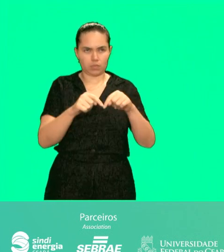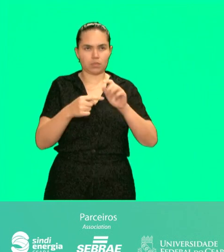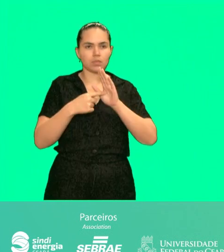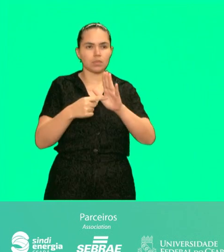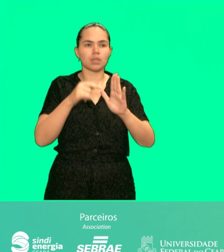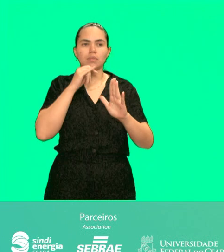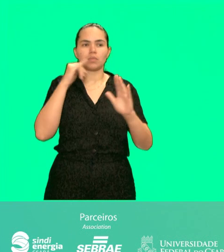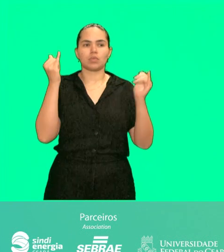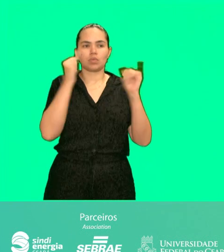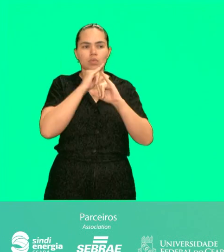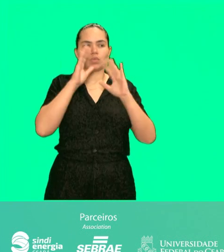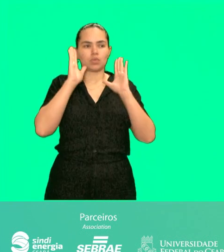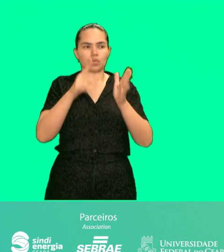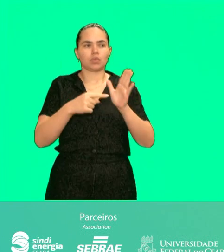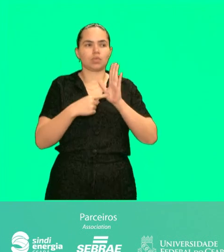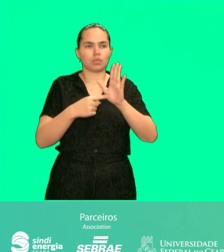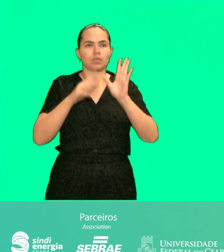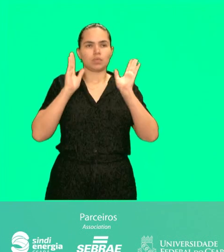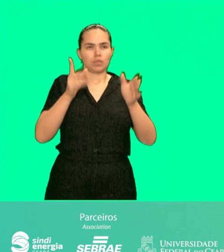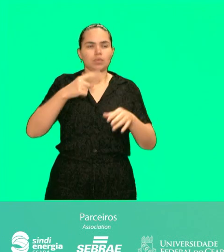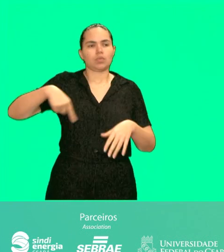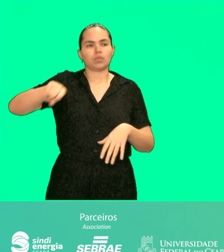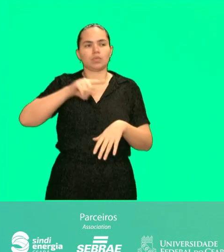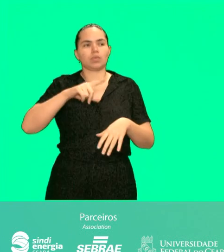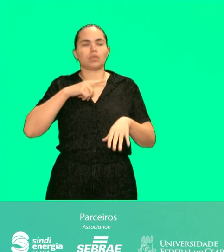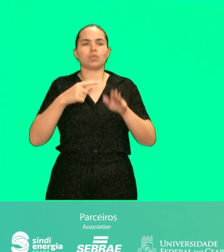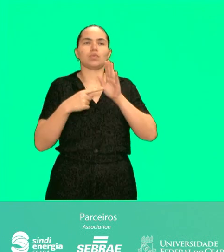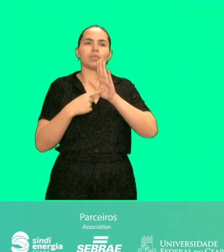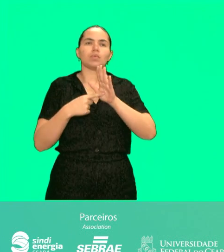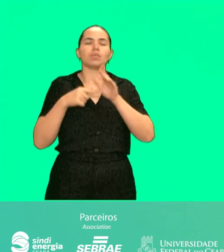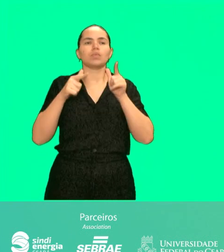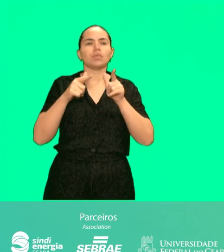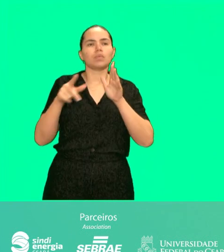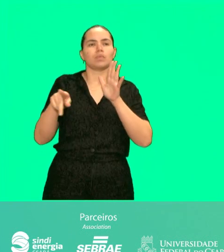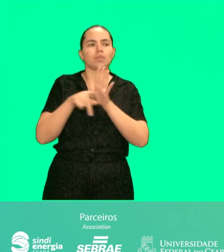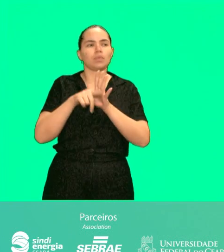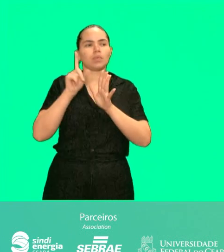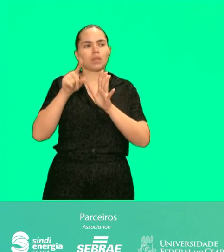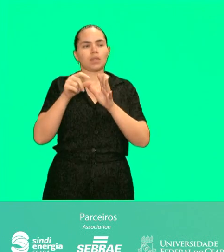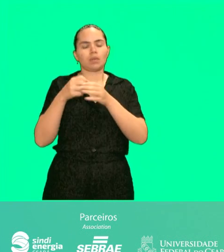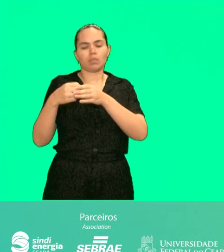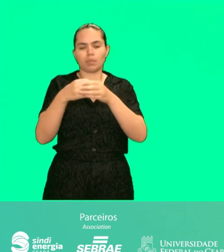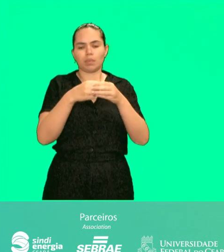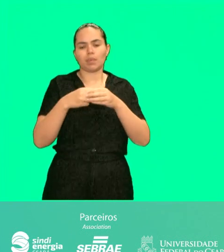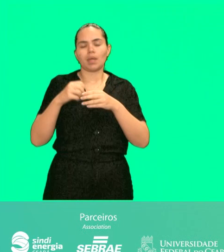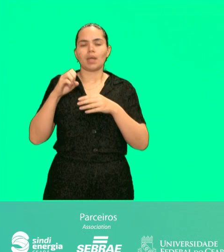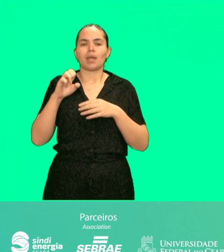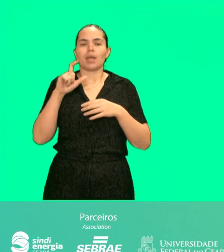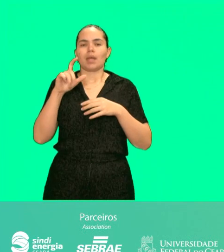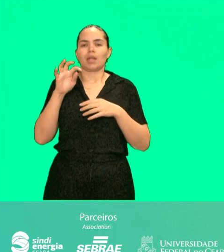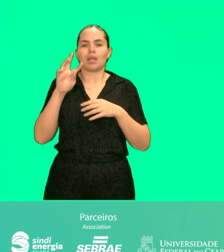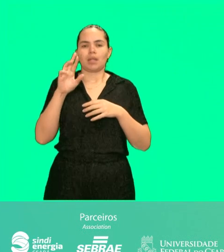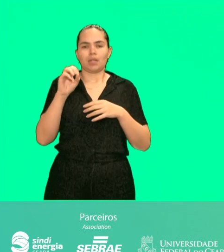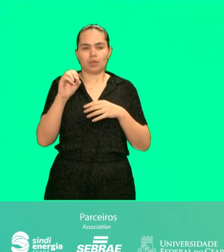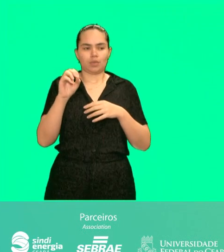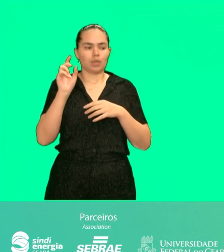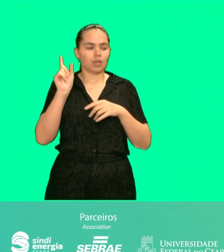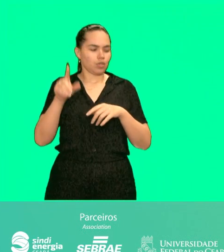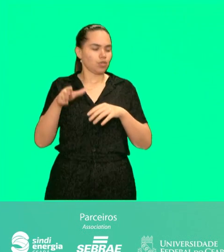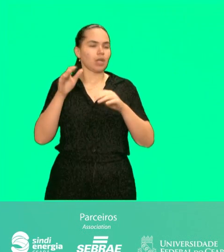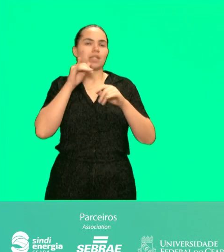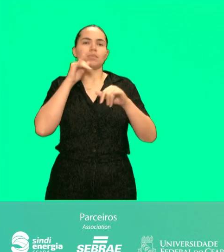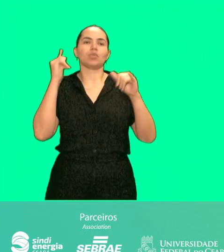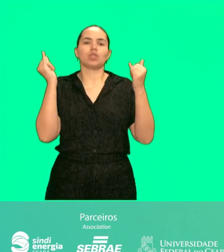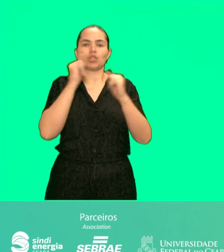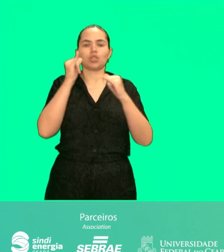eletricidade já entregue no que a gente chama de And stack, que é o conjunto de células you have eletroquímicas, a né? set Quer of dizer, a energia electrolytic já